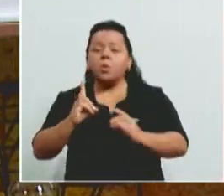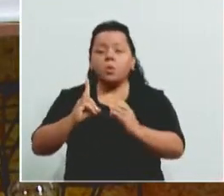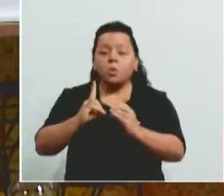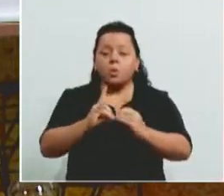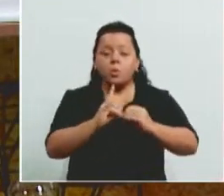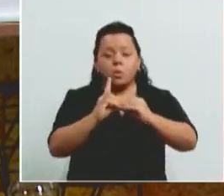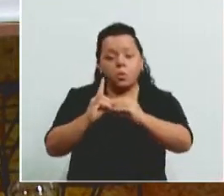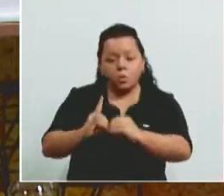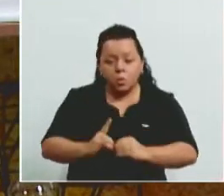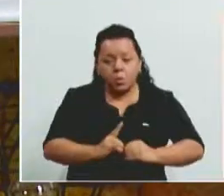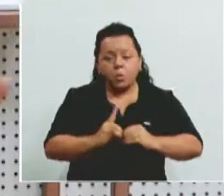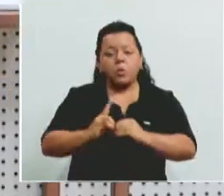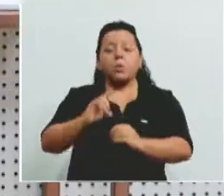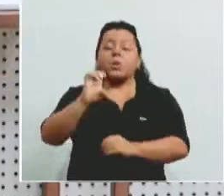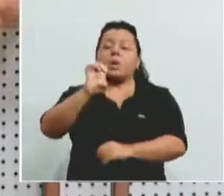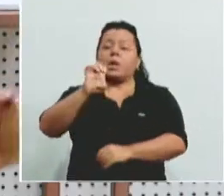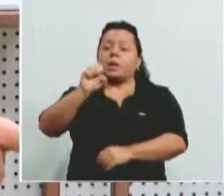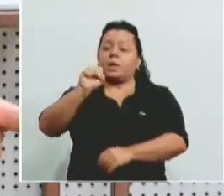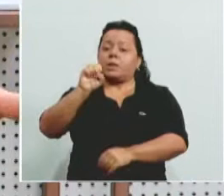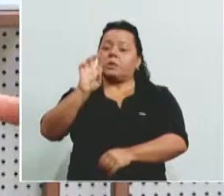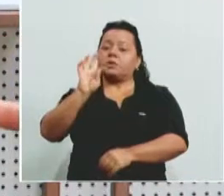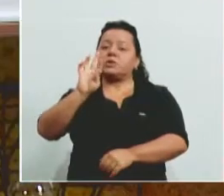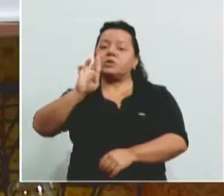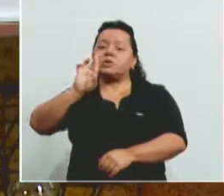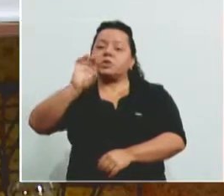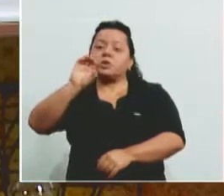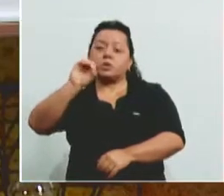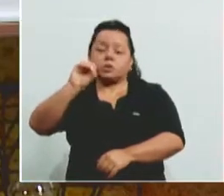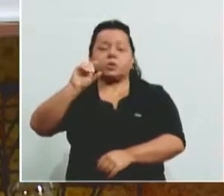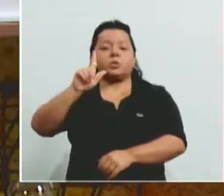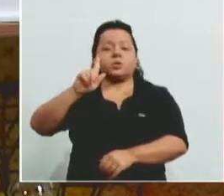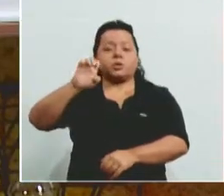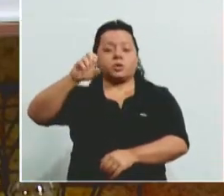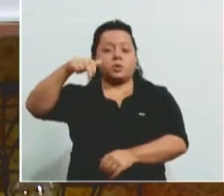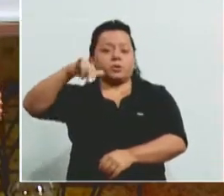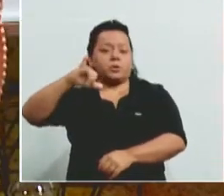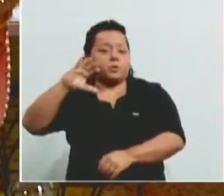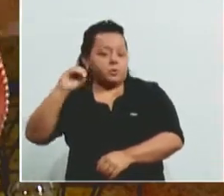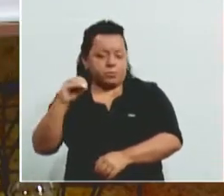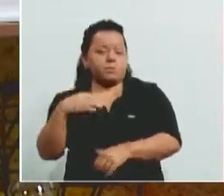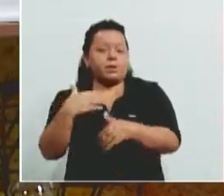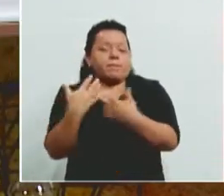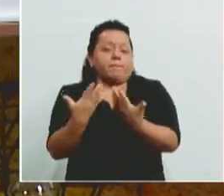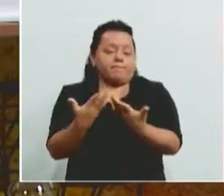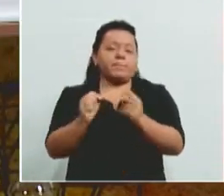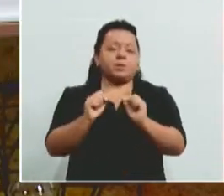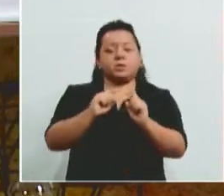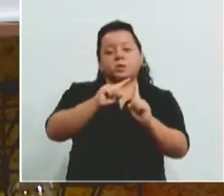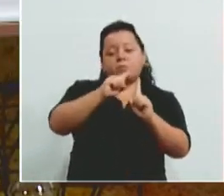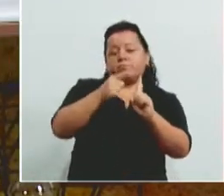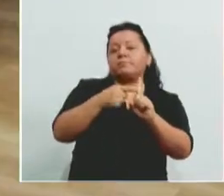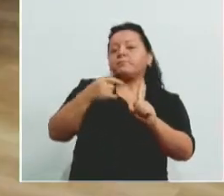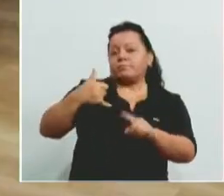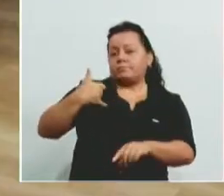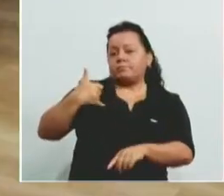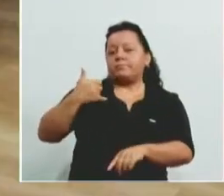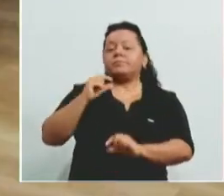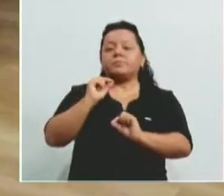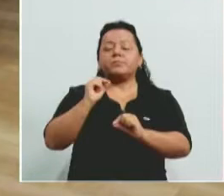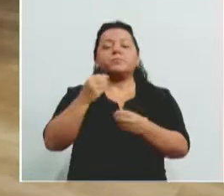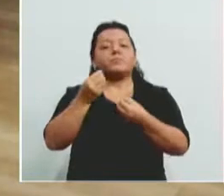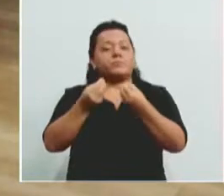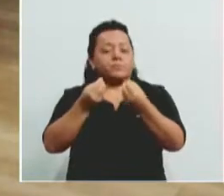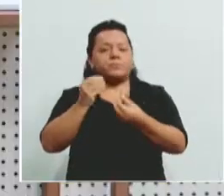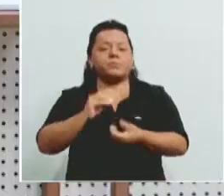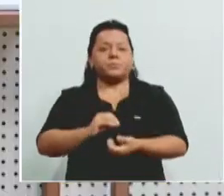ter endometriose. Basta estar na idade reprodutiva. Basta estar na idade reprodutiva. Isso. Certo, a gente segue falando